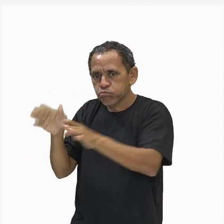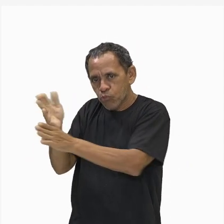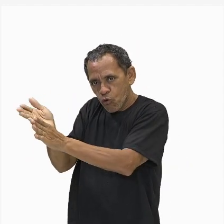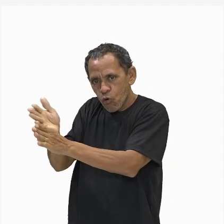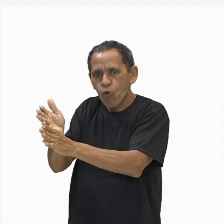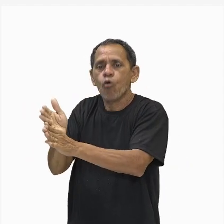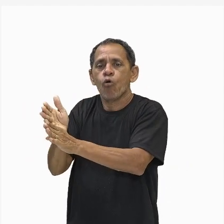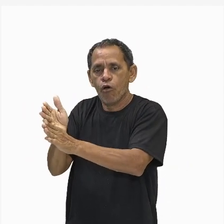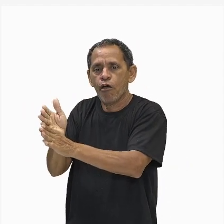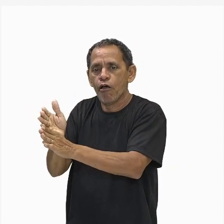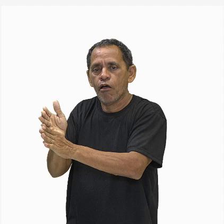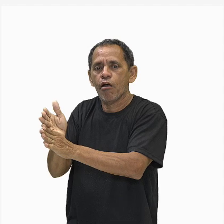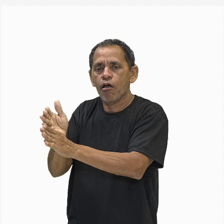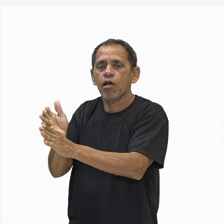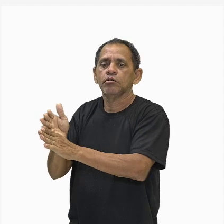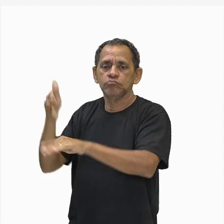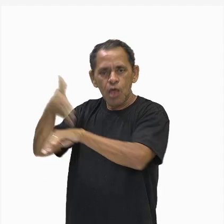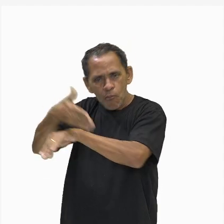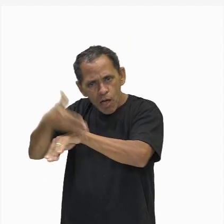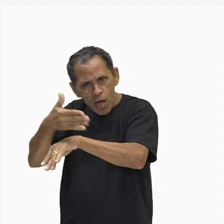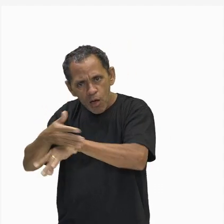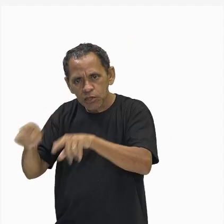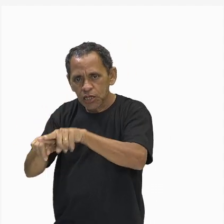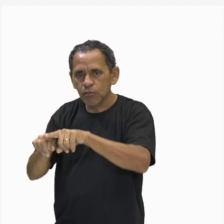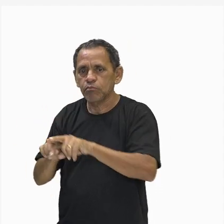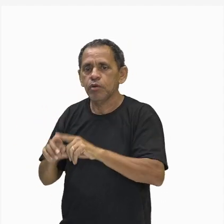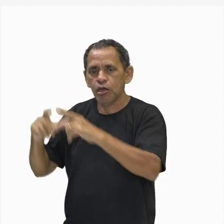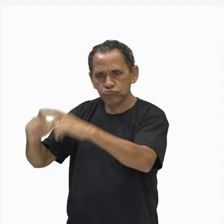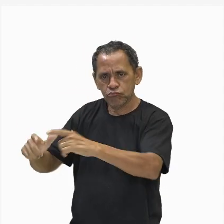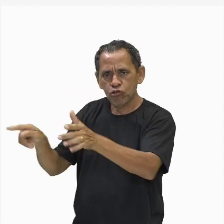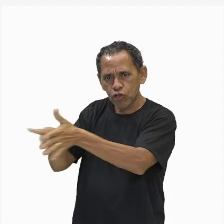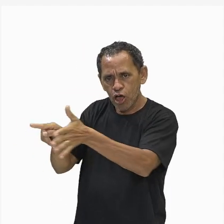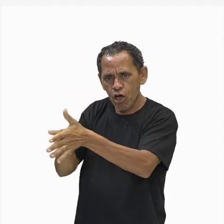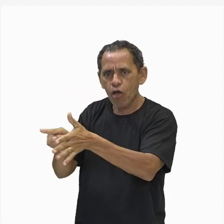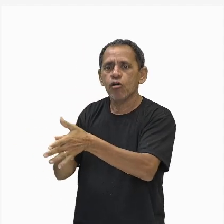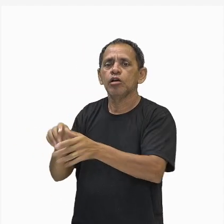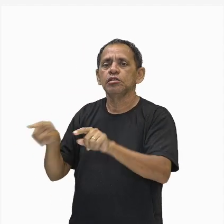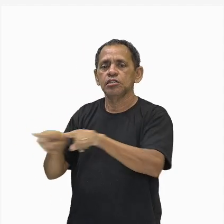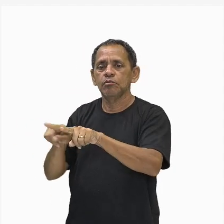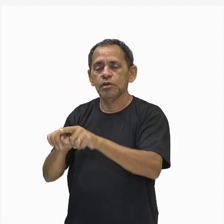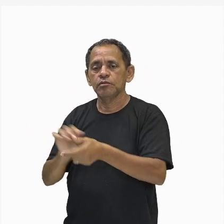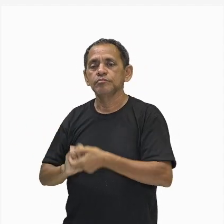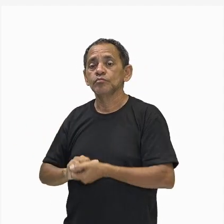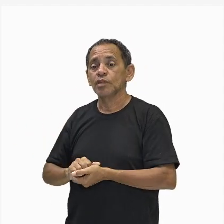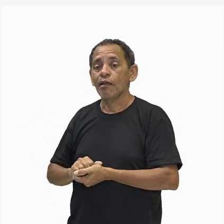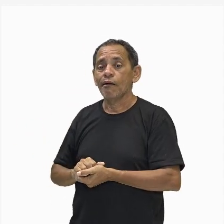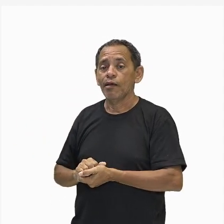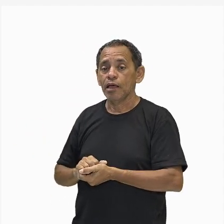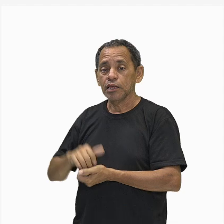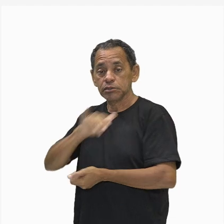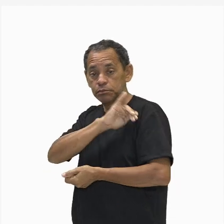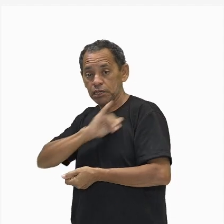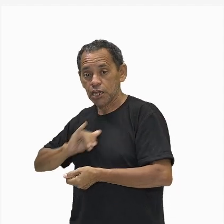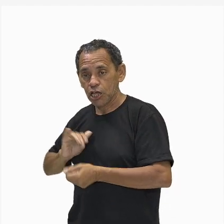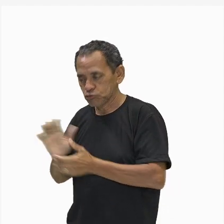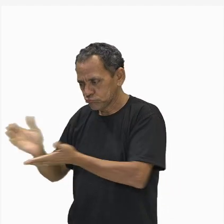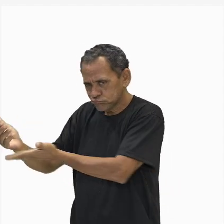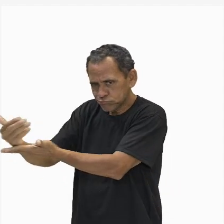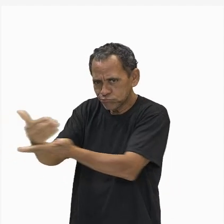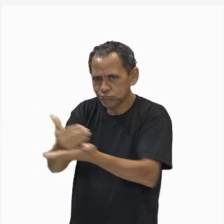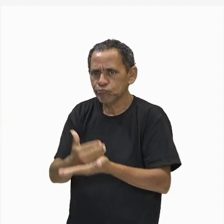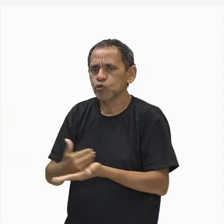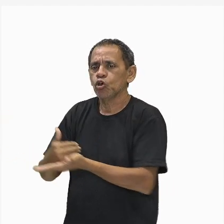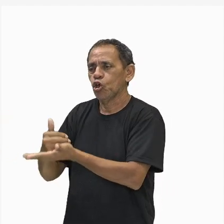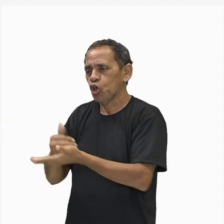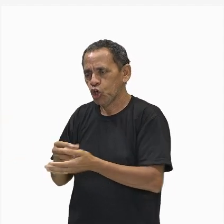do Ocidente, norte da África, Península Itálica, etc. Justiniano reuniu ainda mais as leis